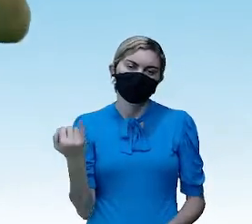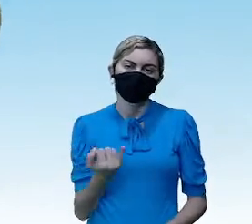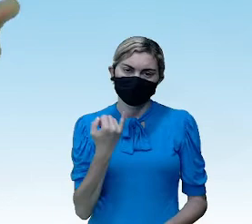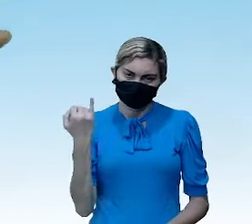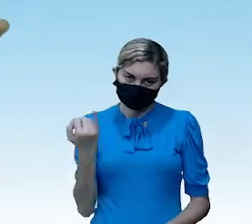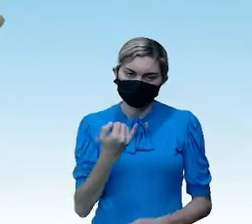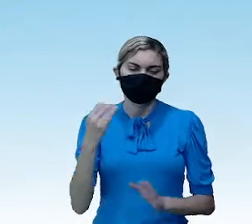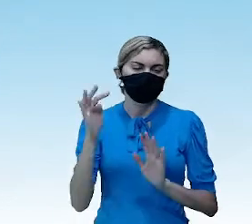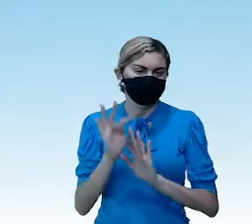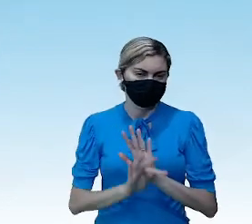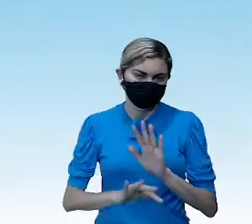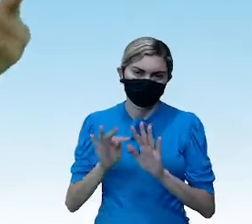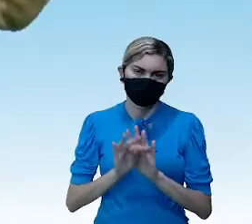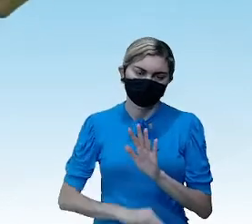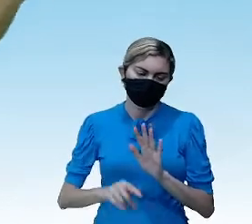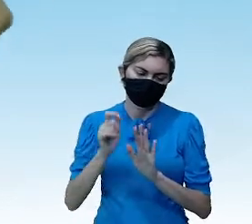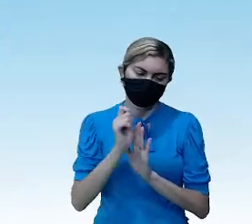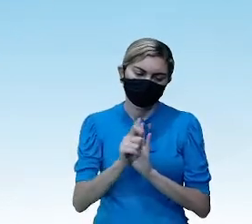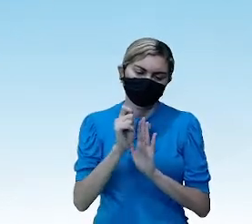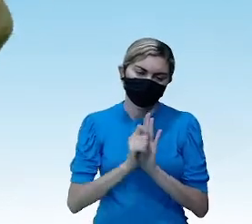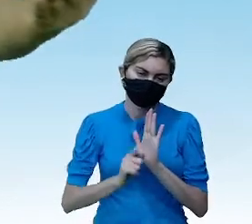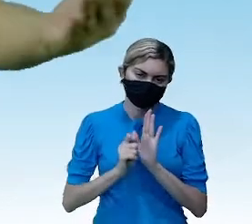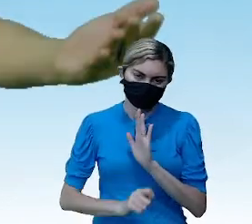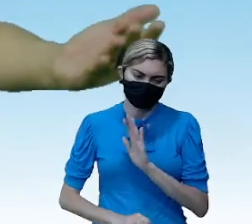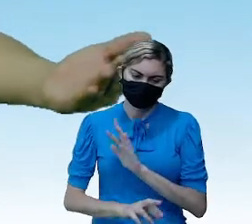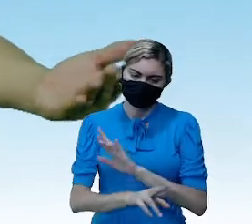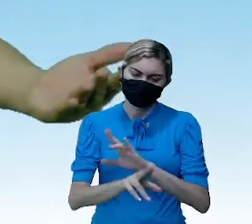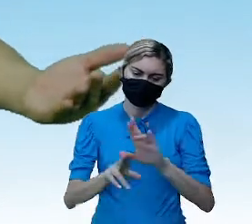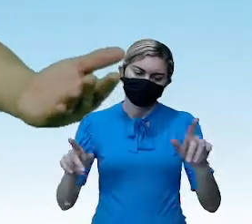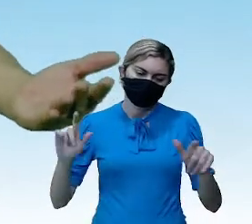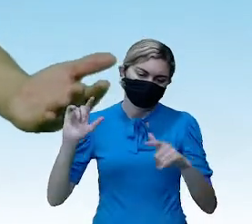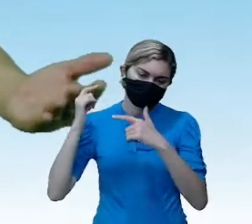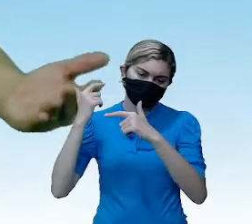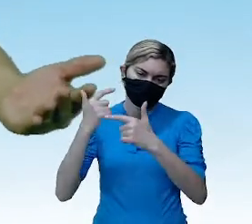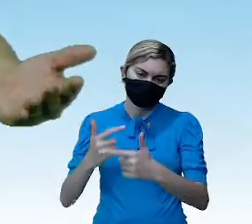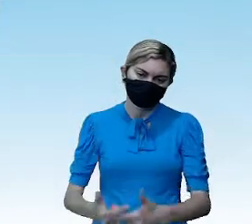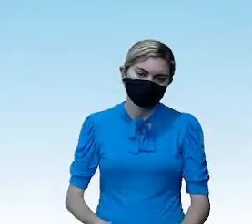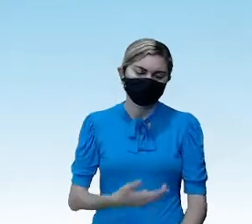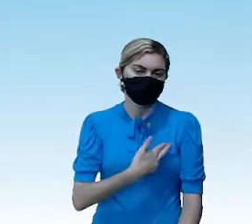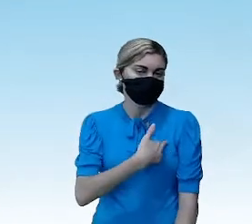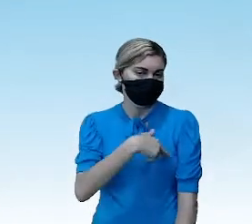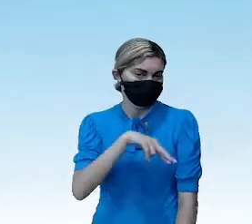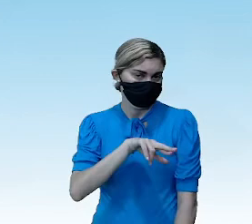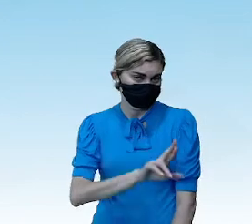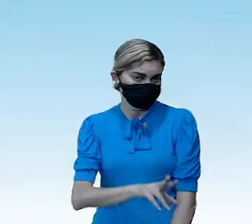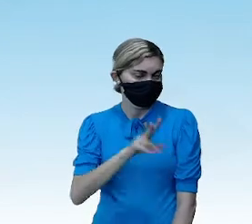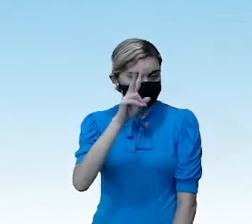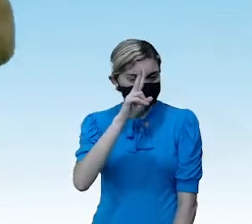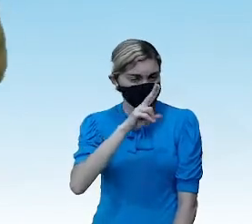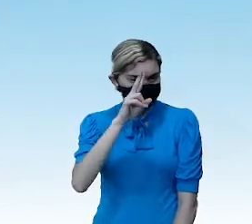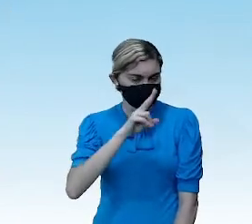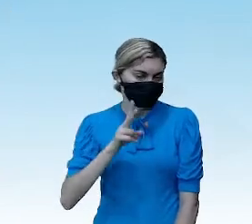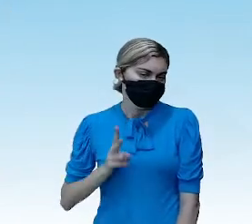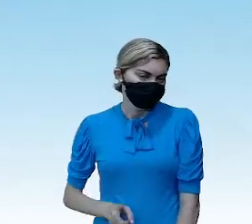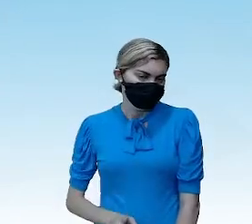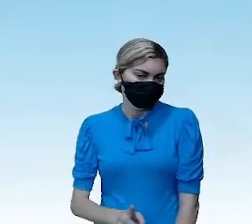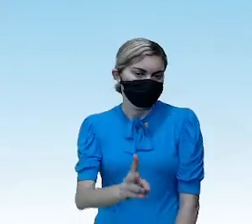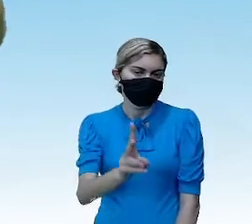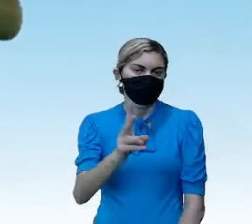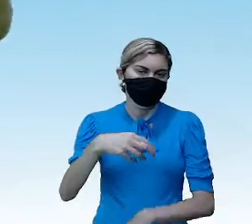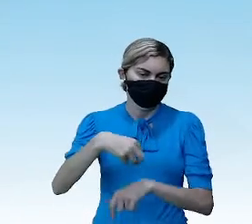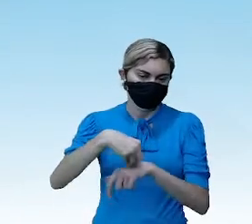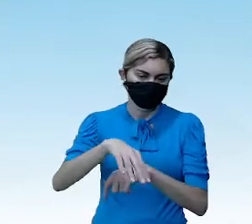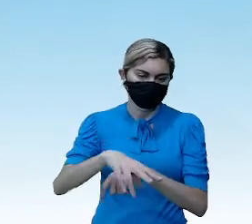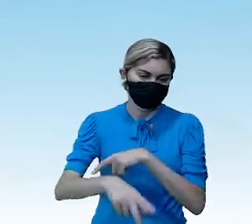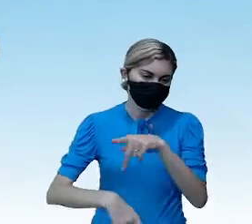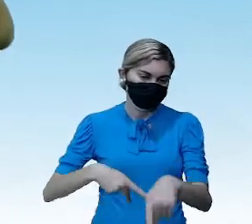dos textos sagrados para as diversas tradições religiosas. Lembrando sempre, quando nós tratamos de